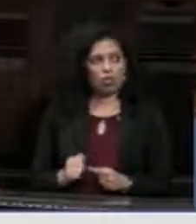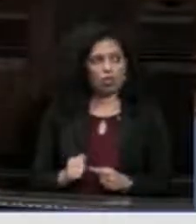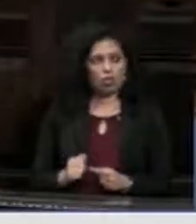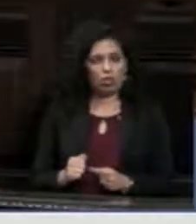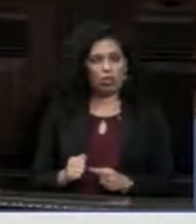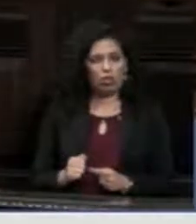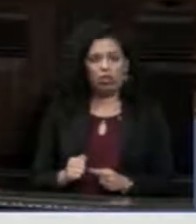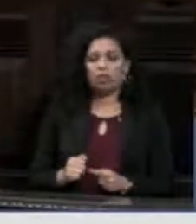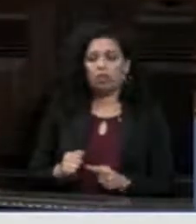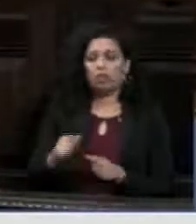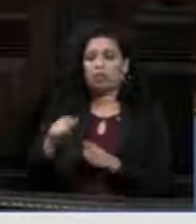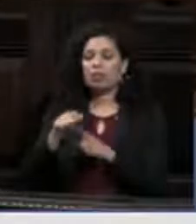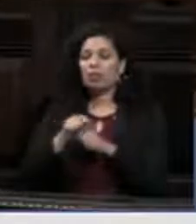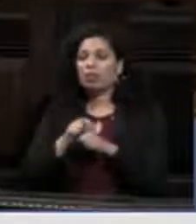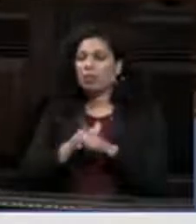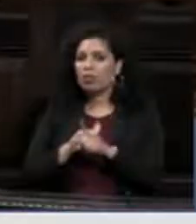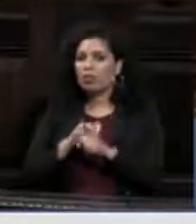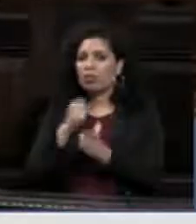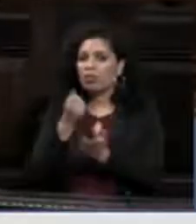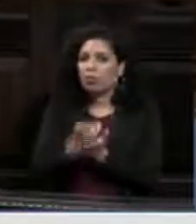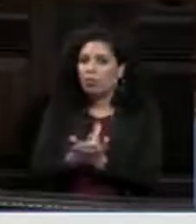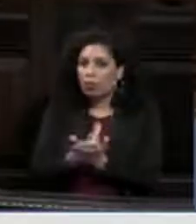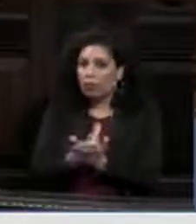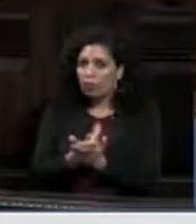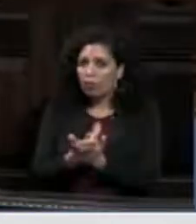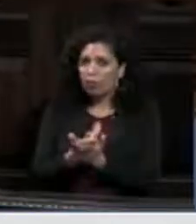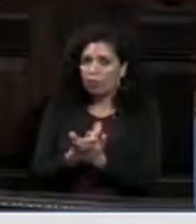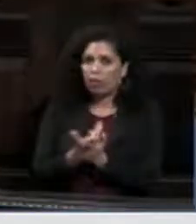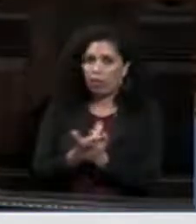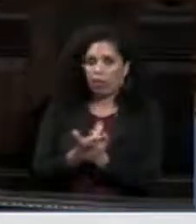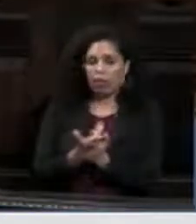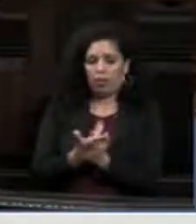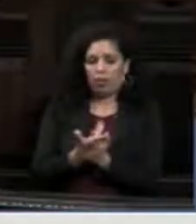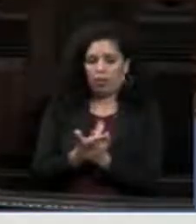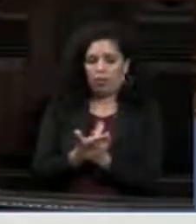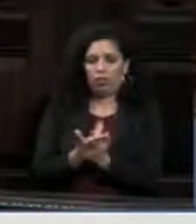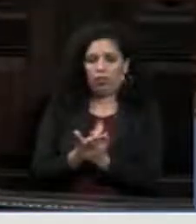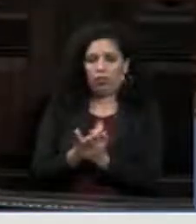servidores do que é o salário dos membros do poder.